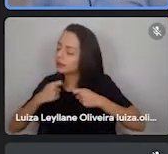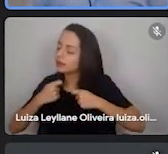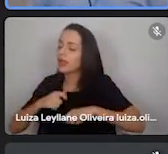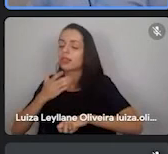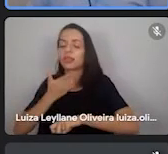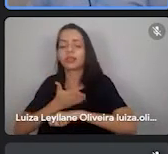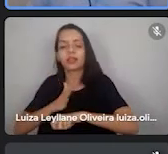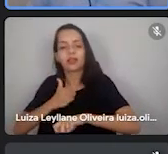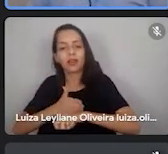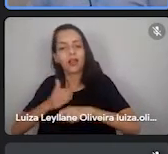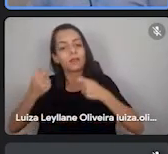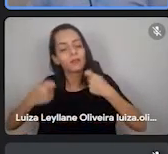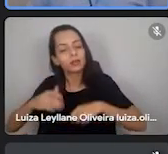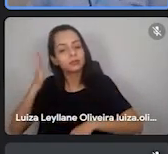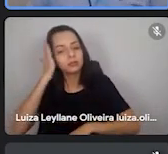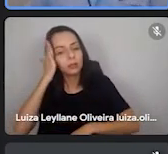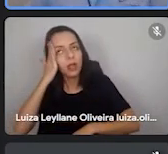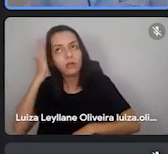não tiver